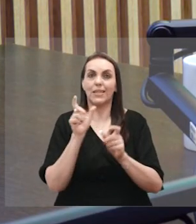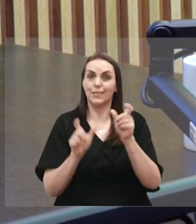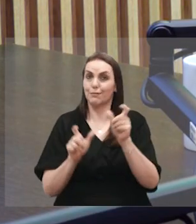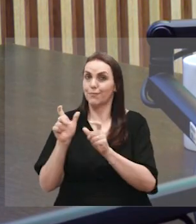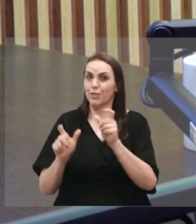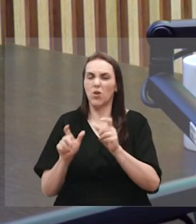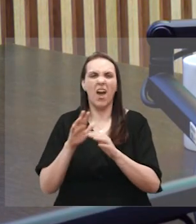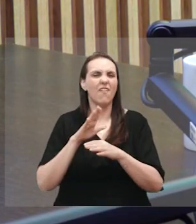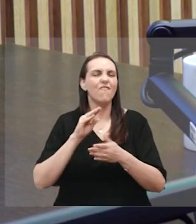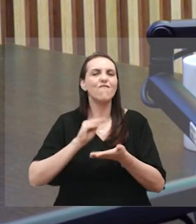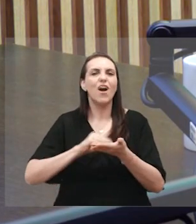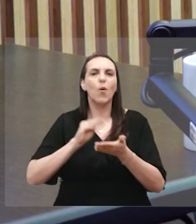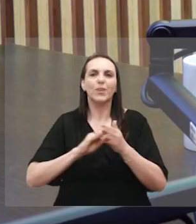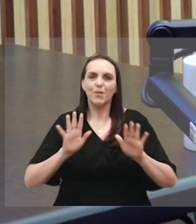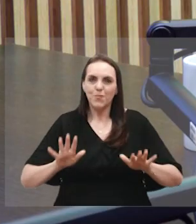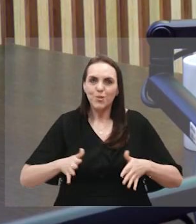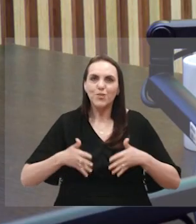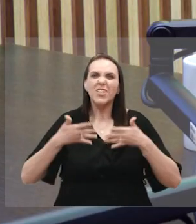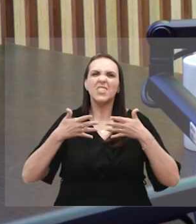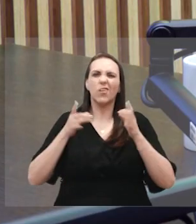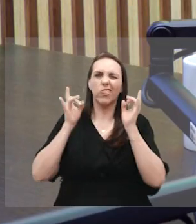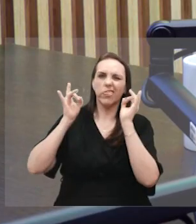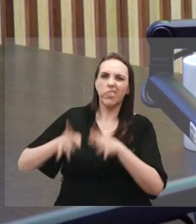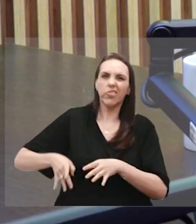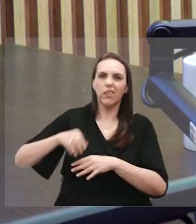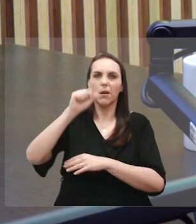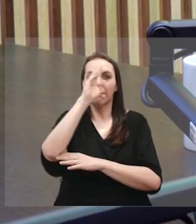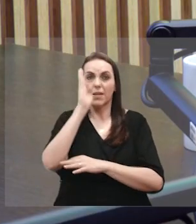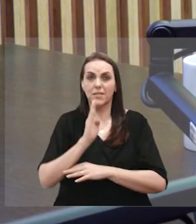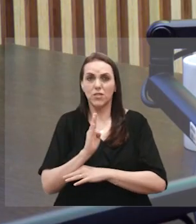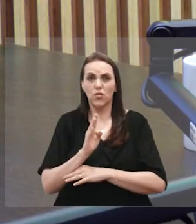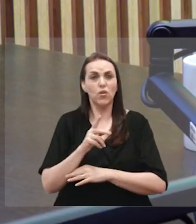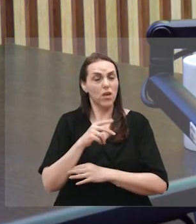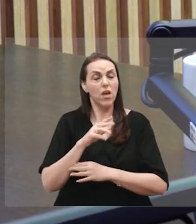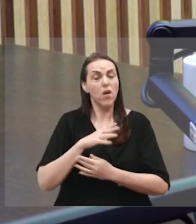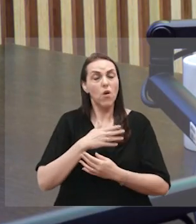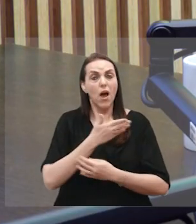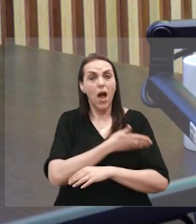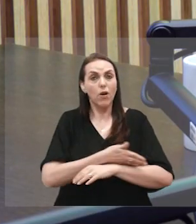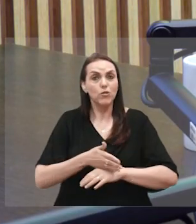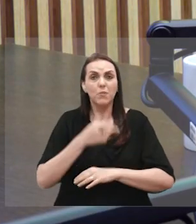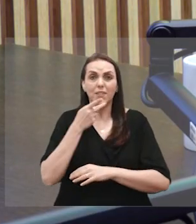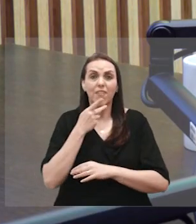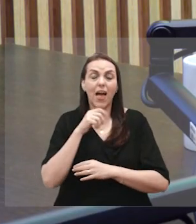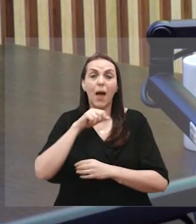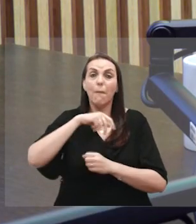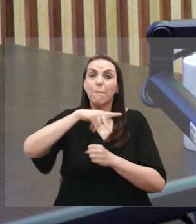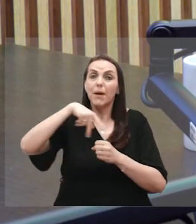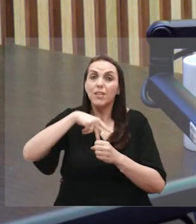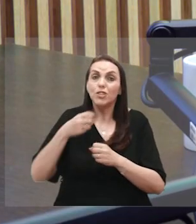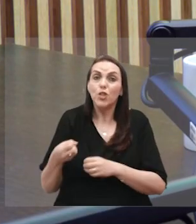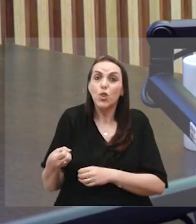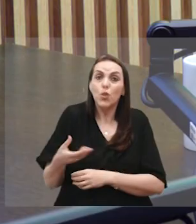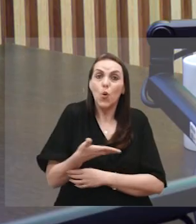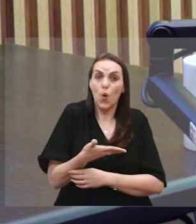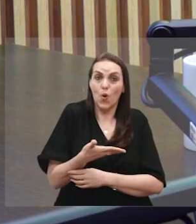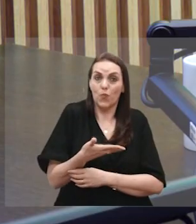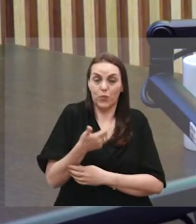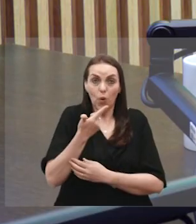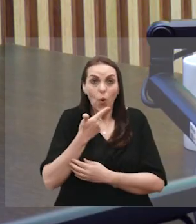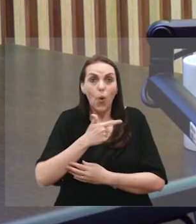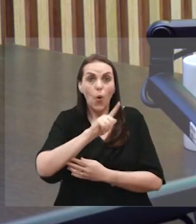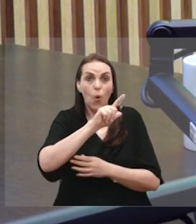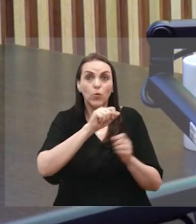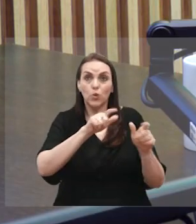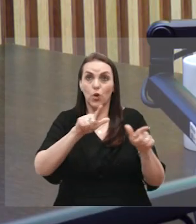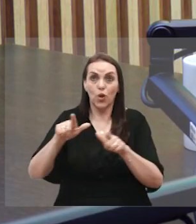que está meio desmotivado ou quer desistir do nosso país, do nosso Brasil, eu costumo dizer que o nosso país é um país novo, tá? Os outros lugares, eles já passaram